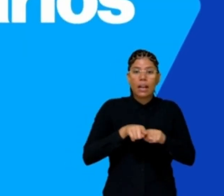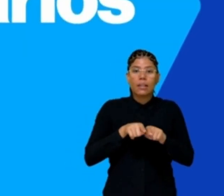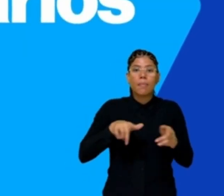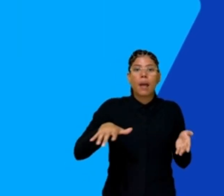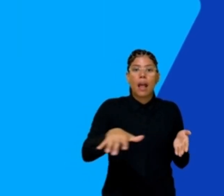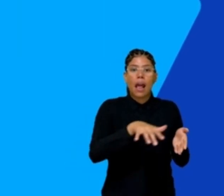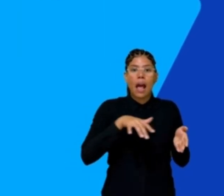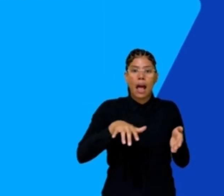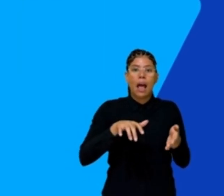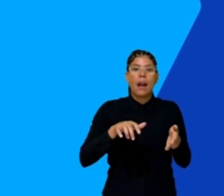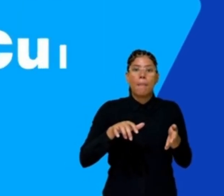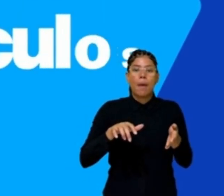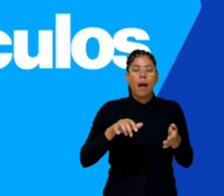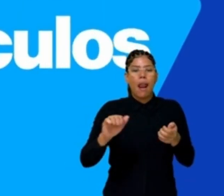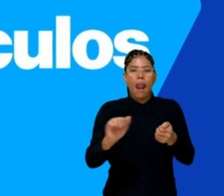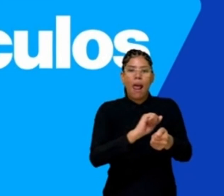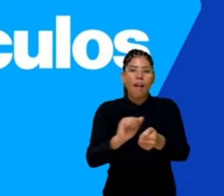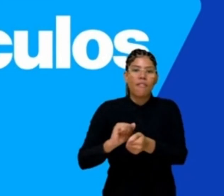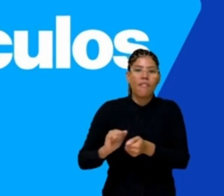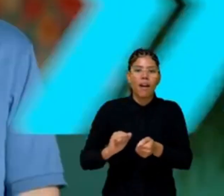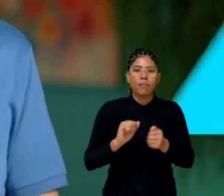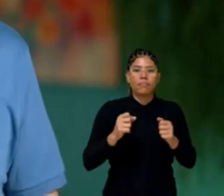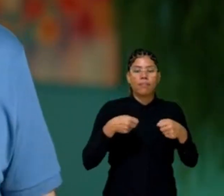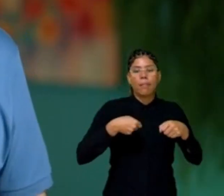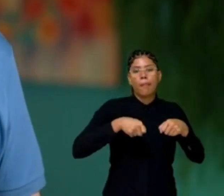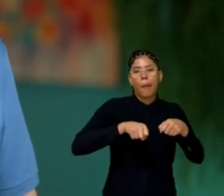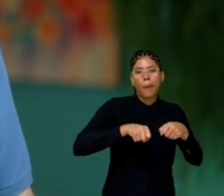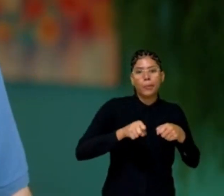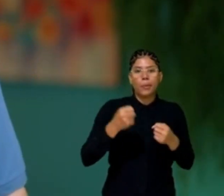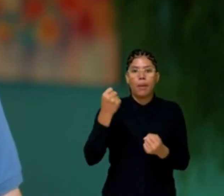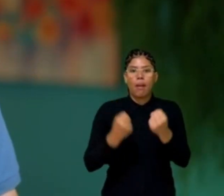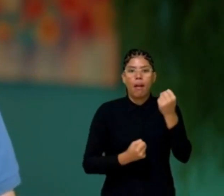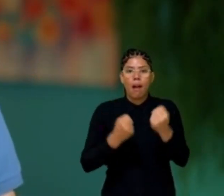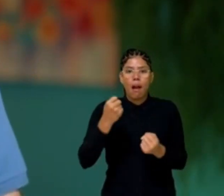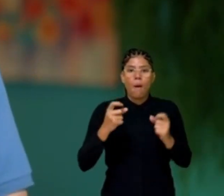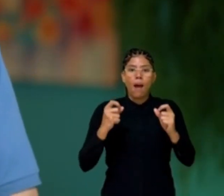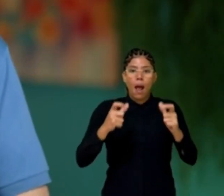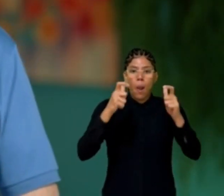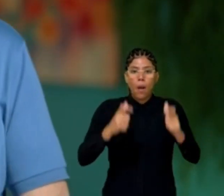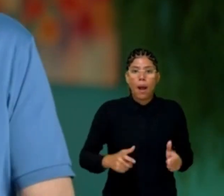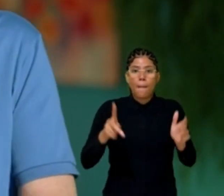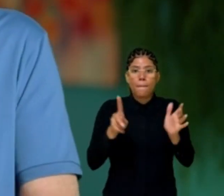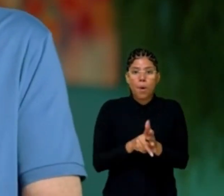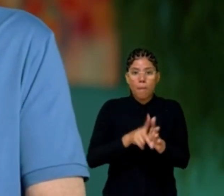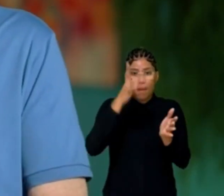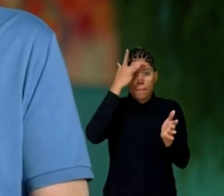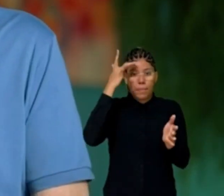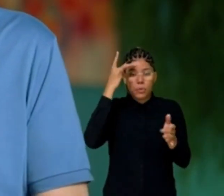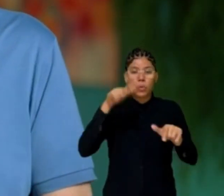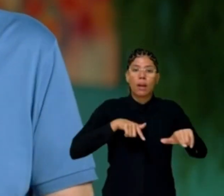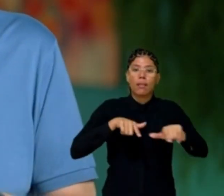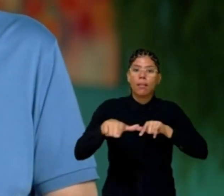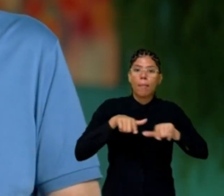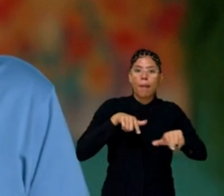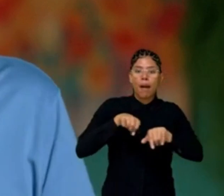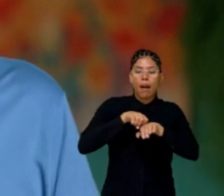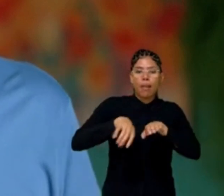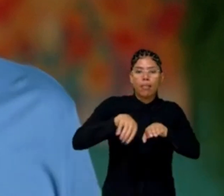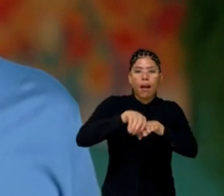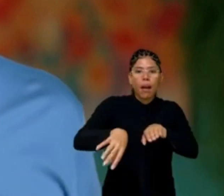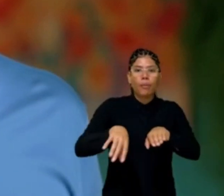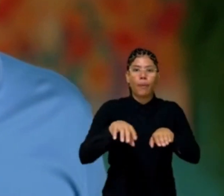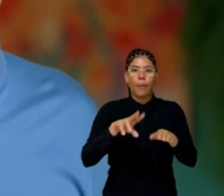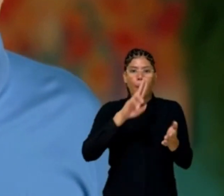sanitários e uma área para lavar carros e motos. Um espaço pensado para oferecer mais conforto e dignidade.